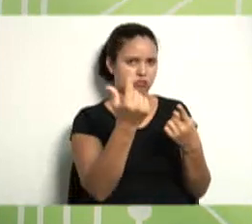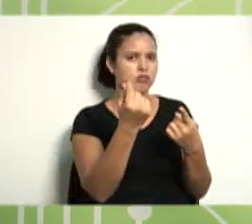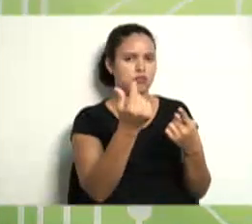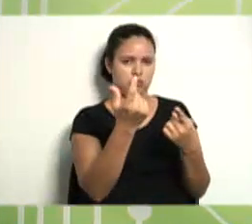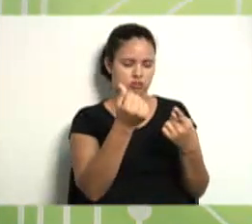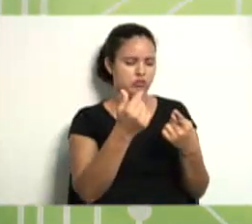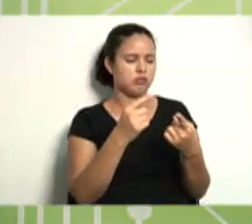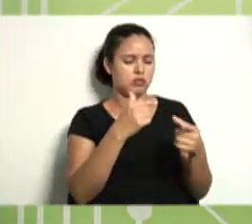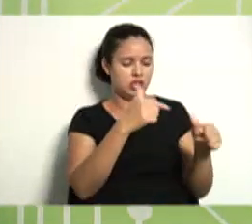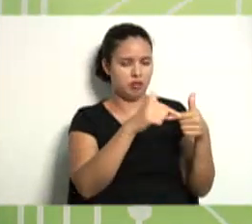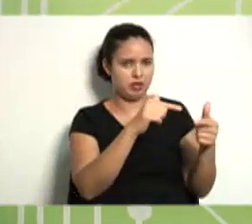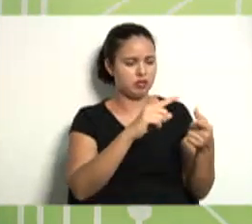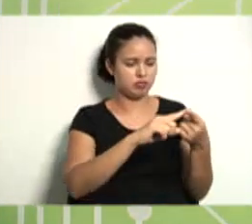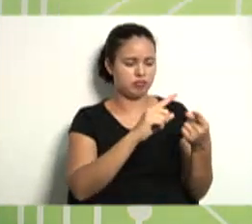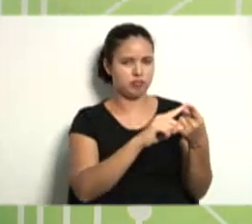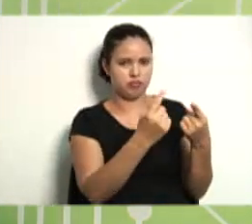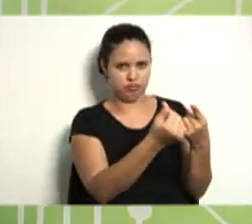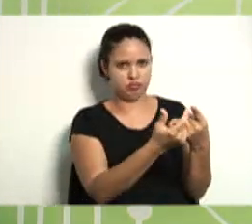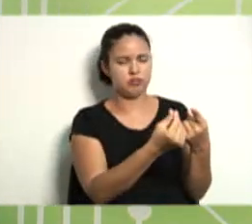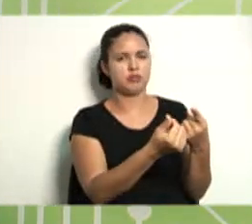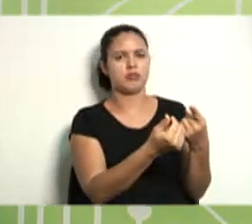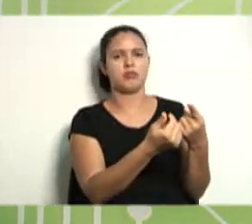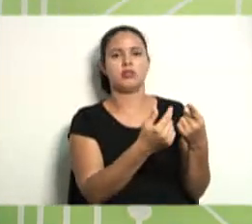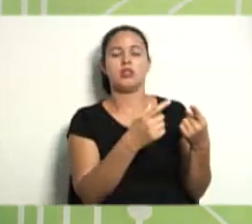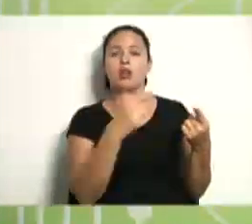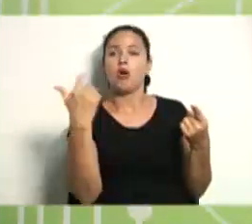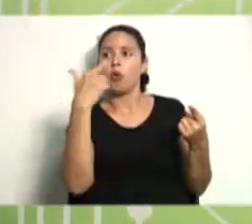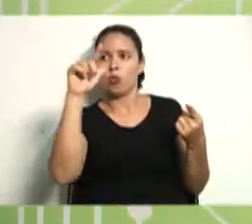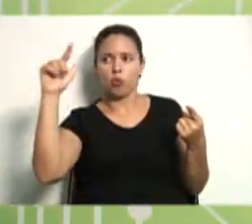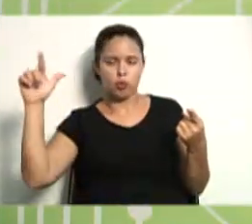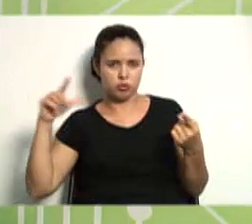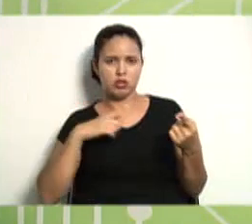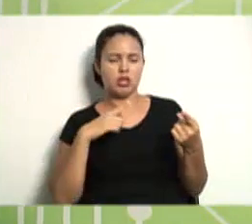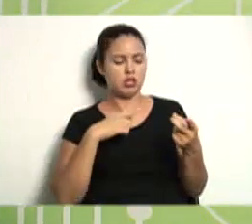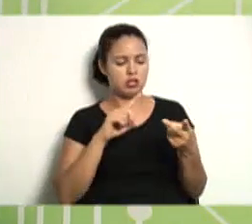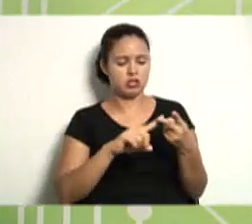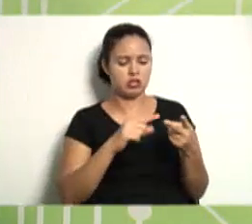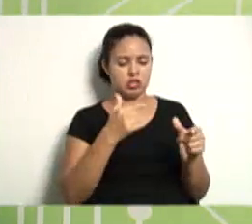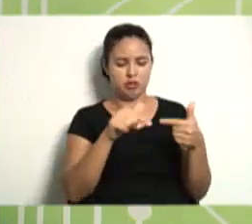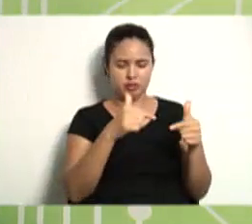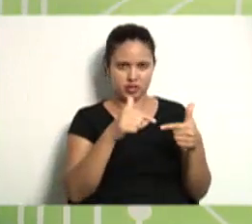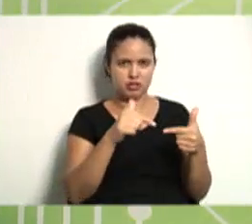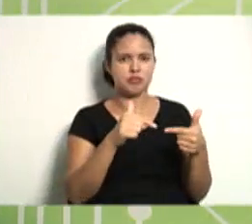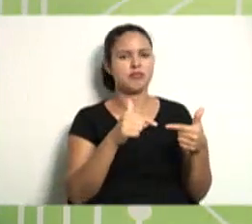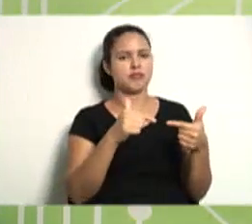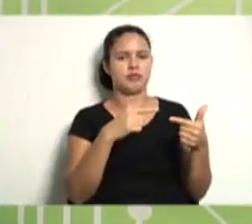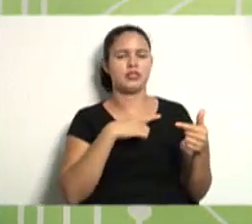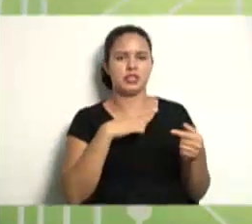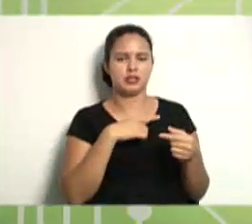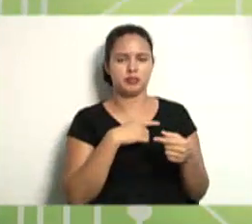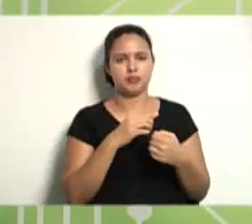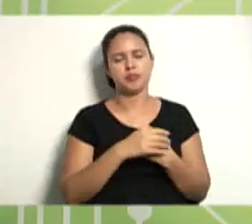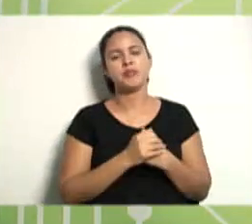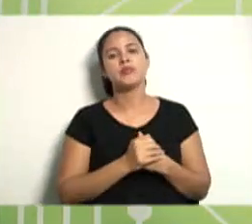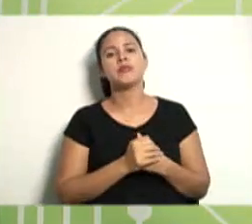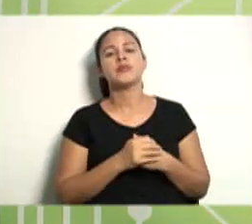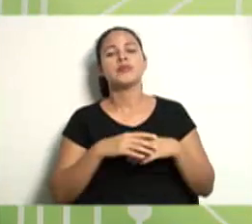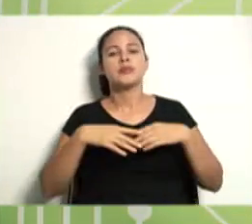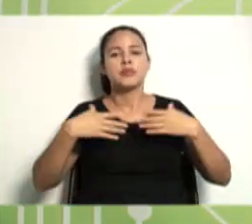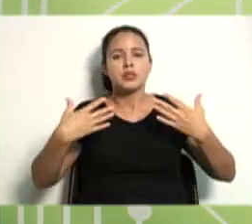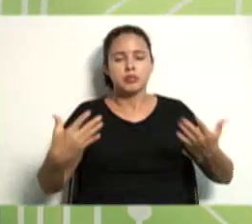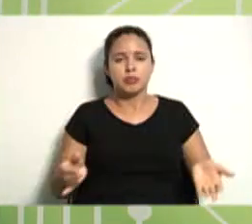trabalho remunerado, você vai trocar o seu trabalho pelo dinheiro. Geralmente é assim que ocorre. Já